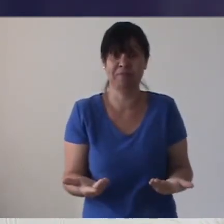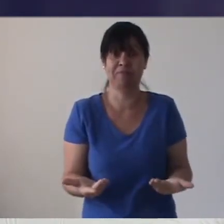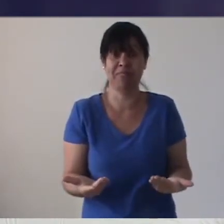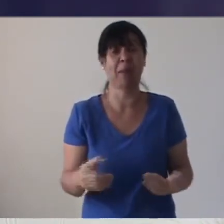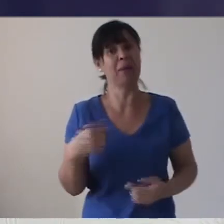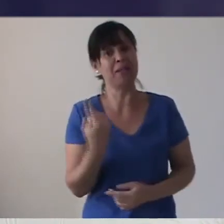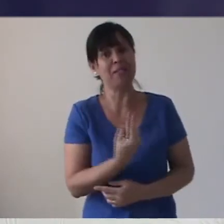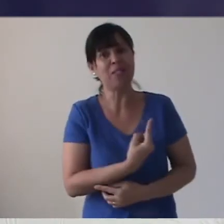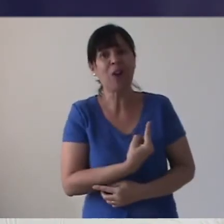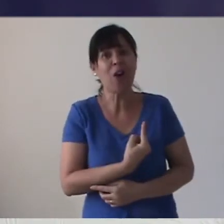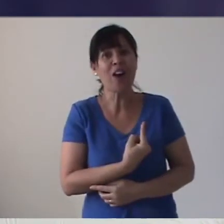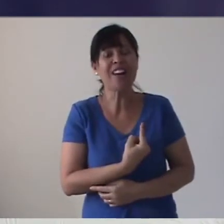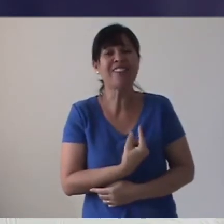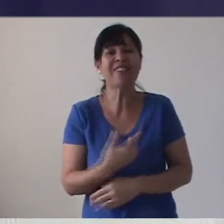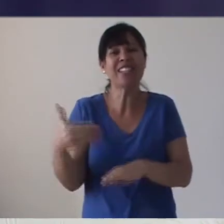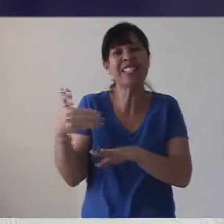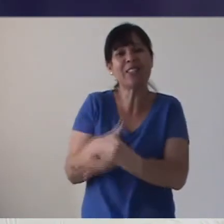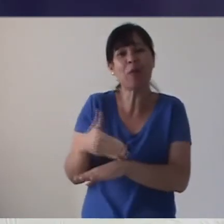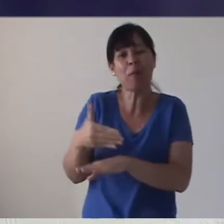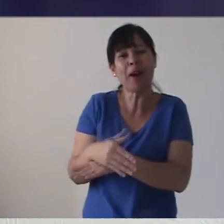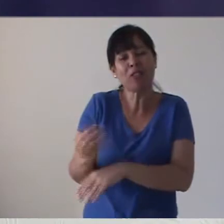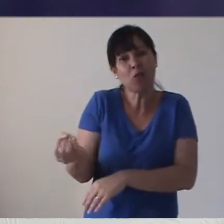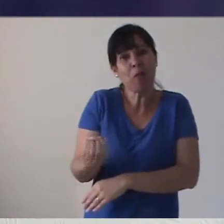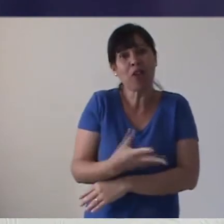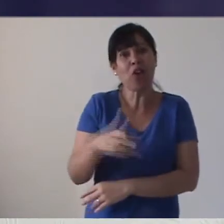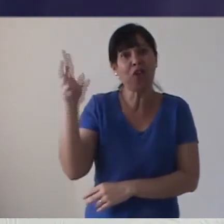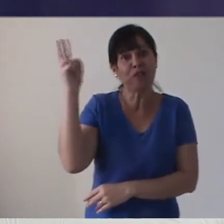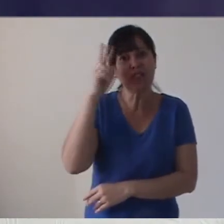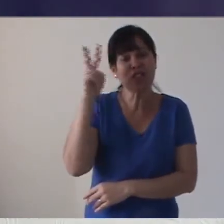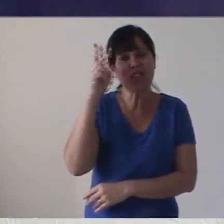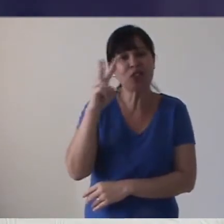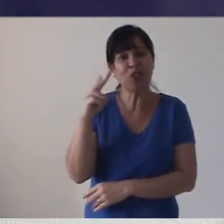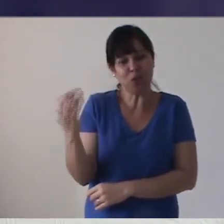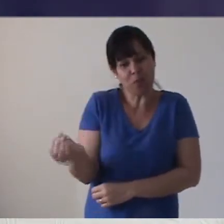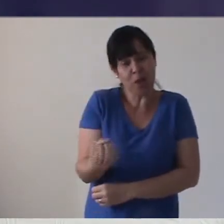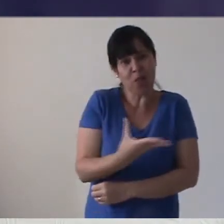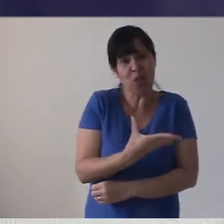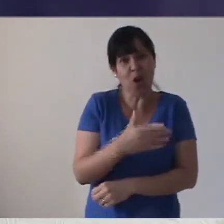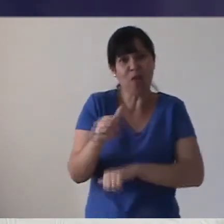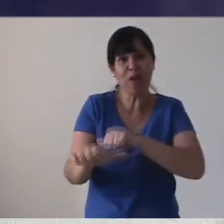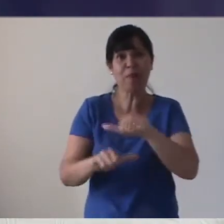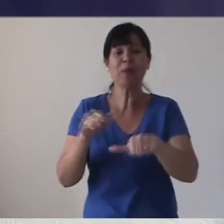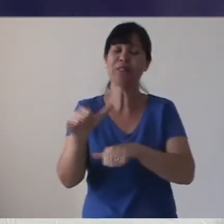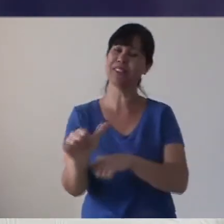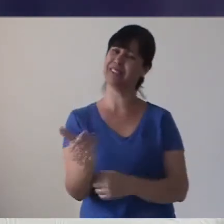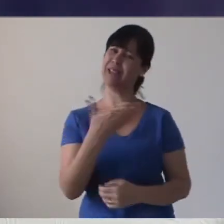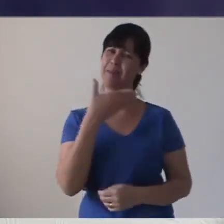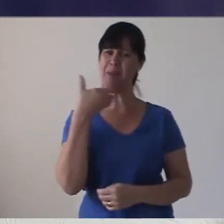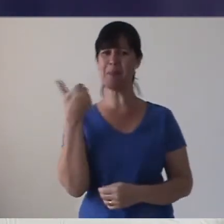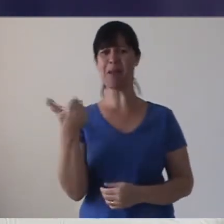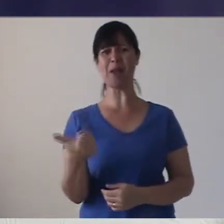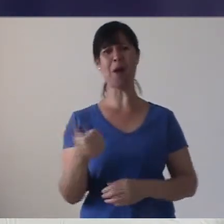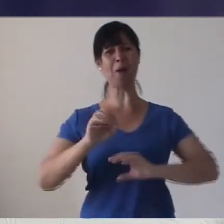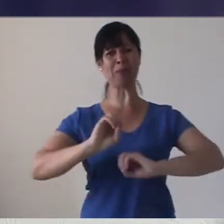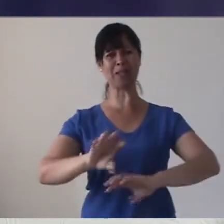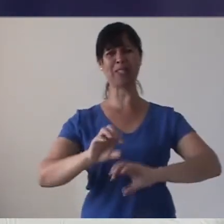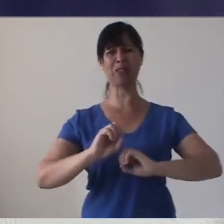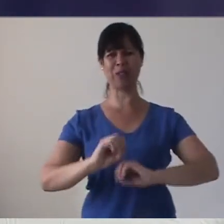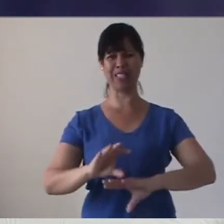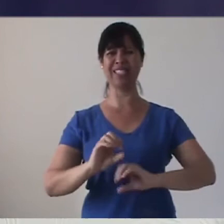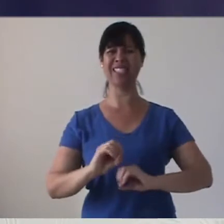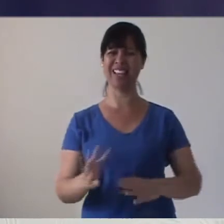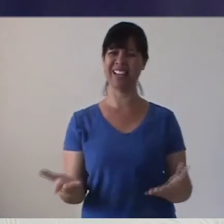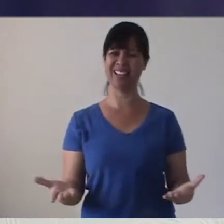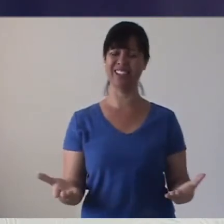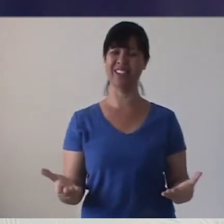E vamos fazer parte de uma história, de uma mudança que é para melhor, né? Que